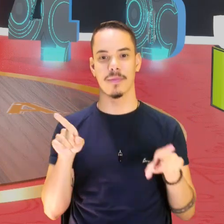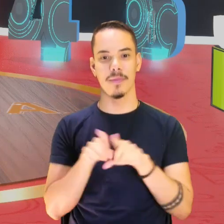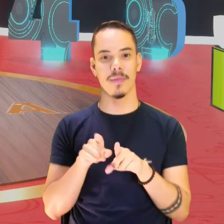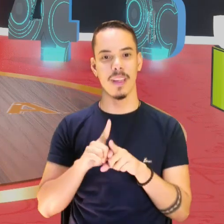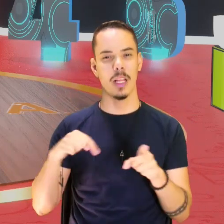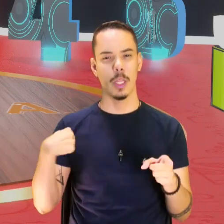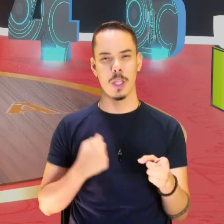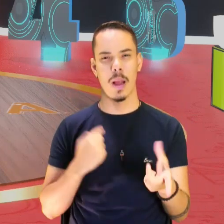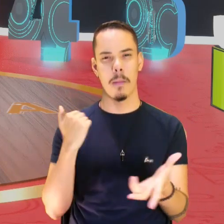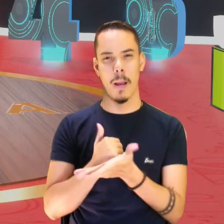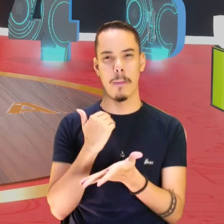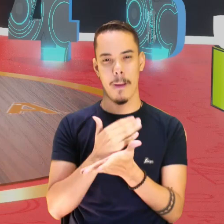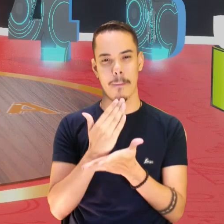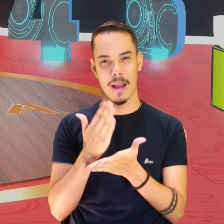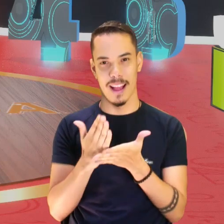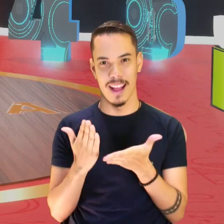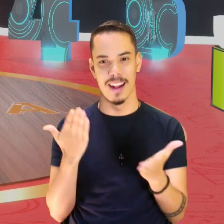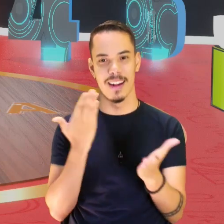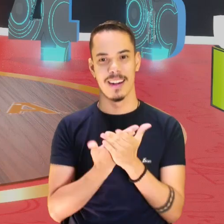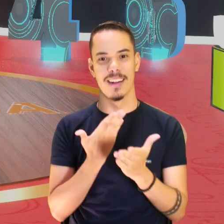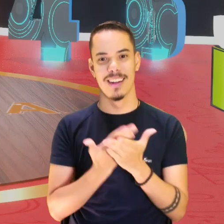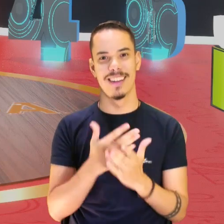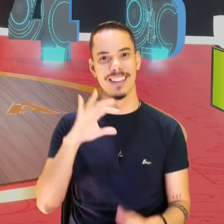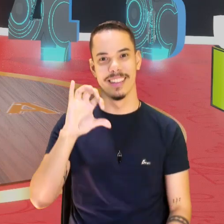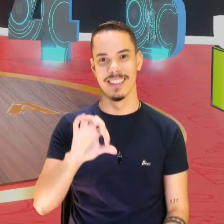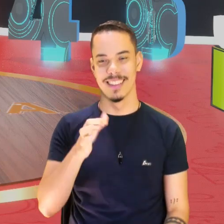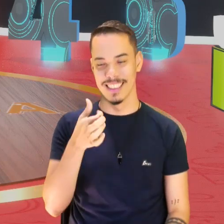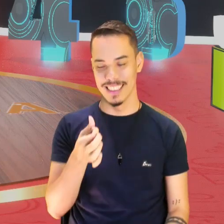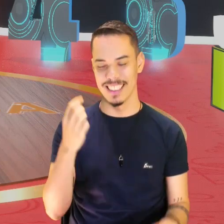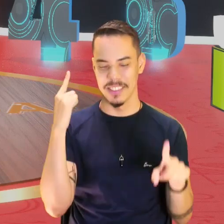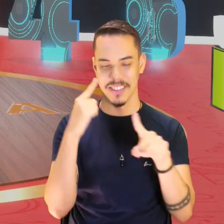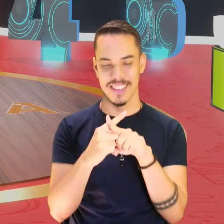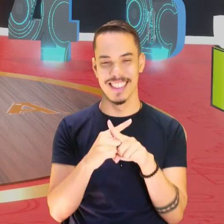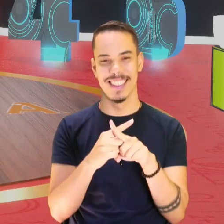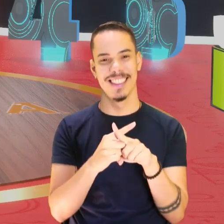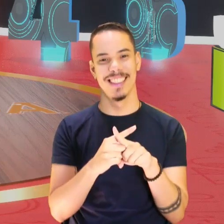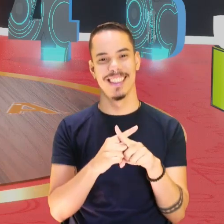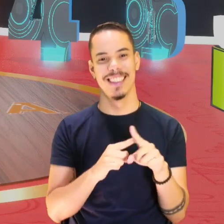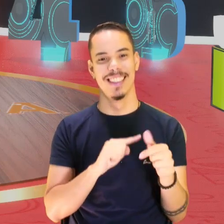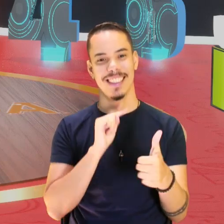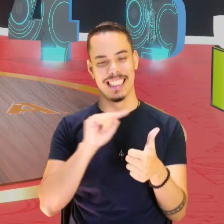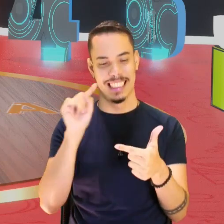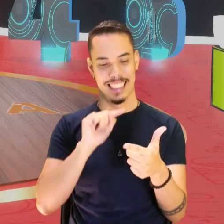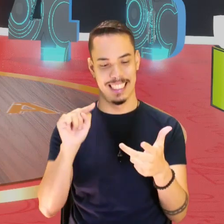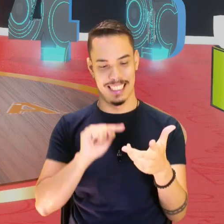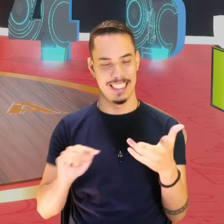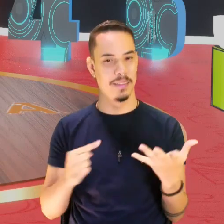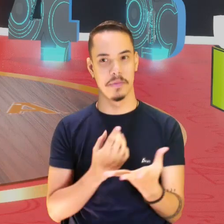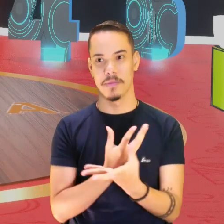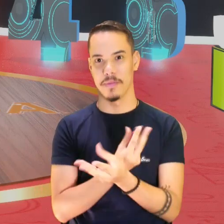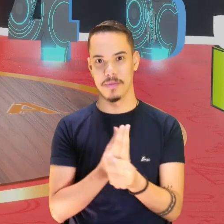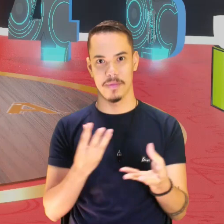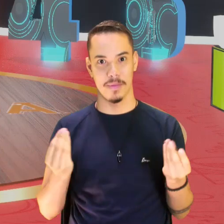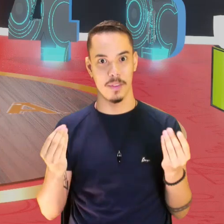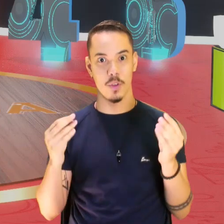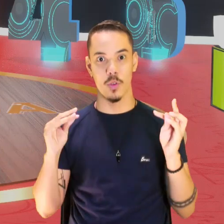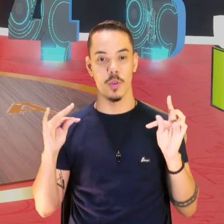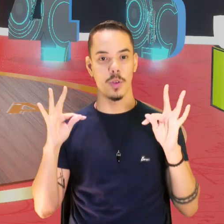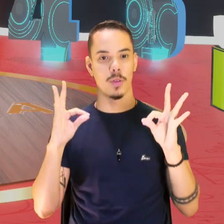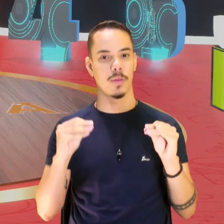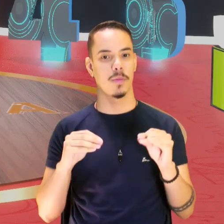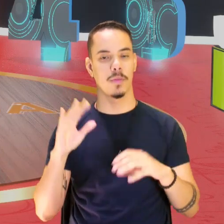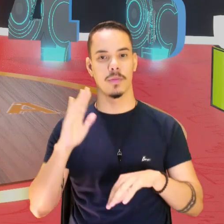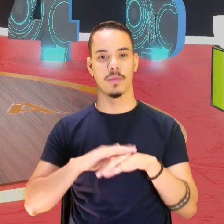parcela aí as nossas aulas, 96 né? vezes. Divide em 96 vezes, são muitas parcelas e tudo isso fica